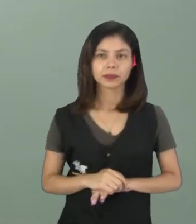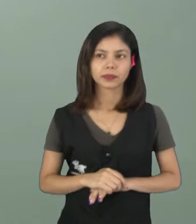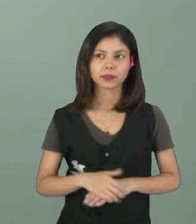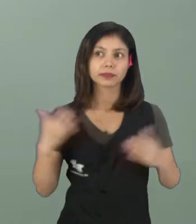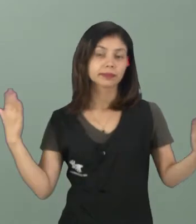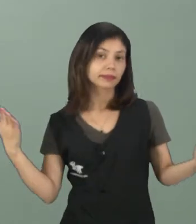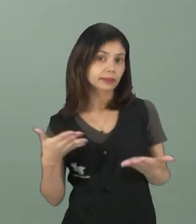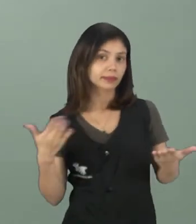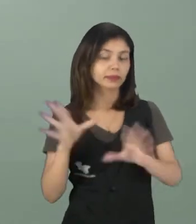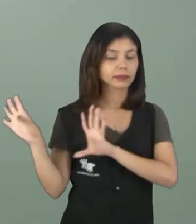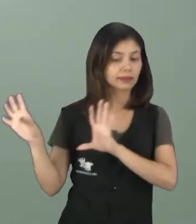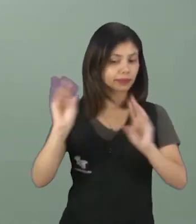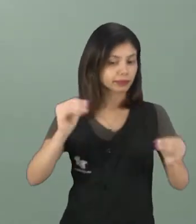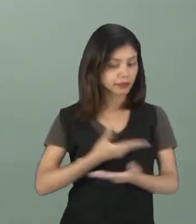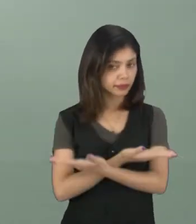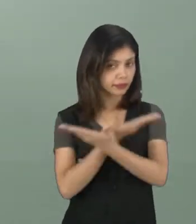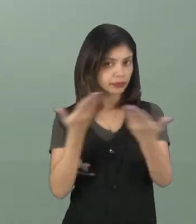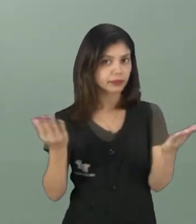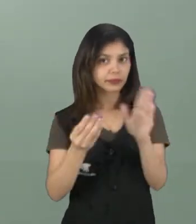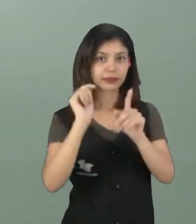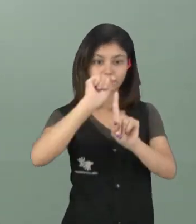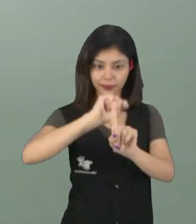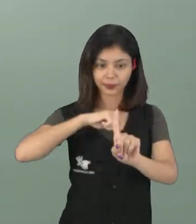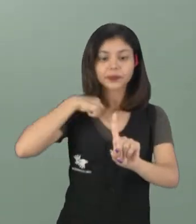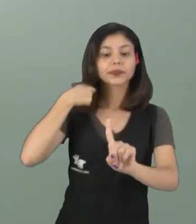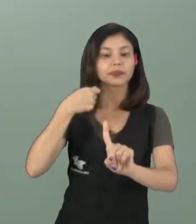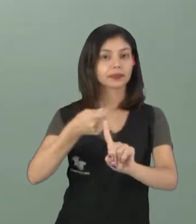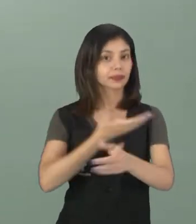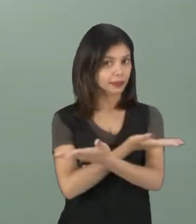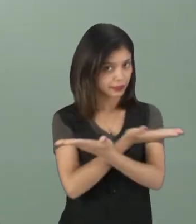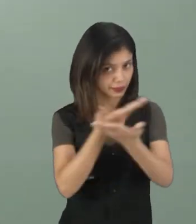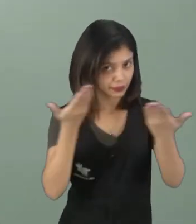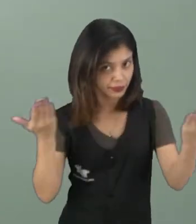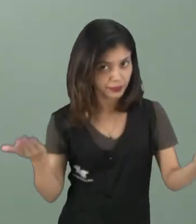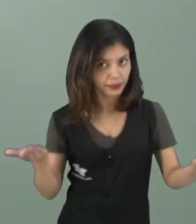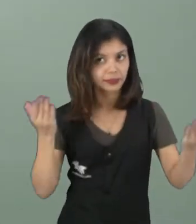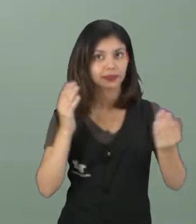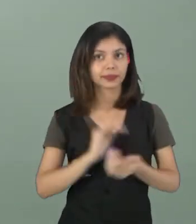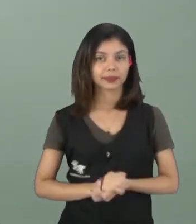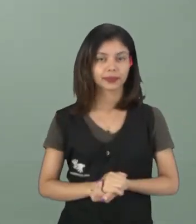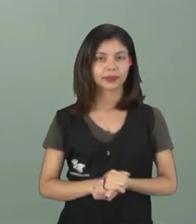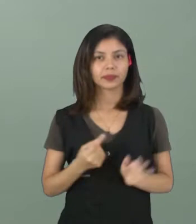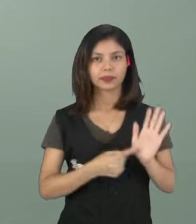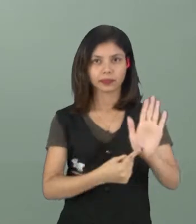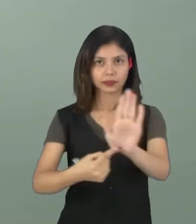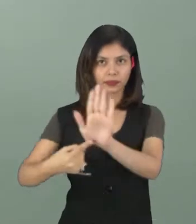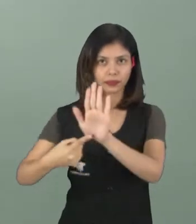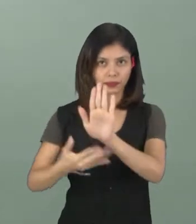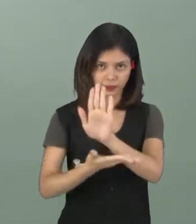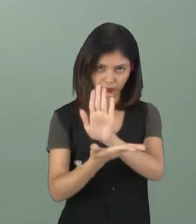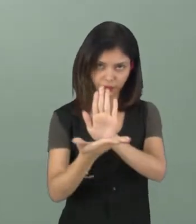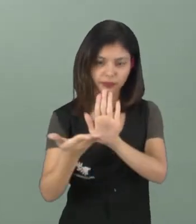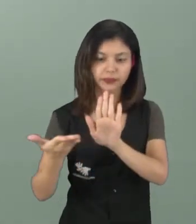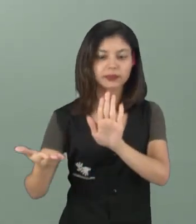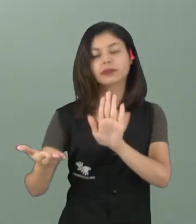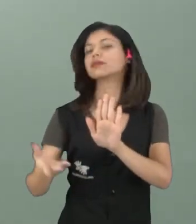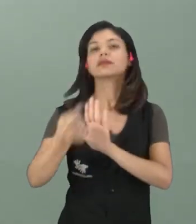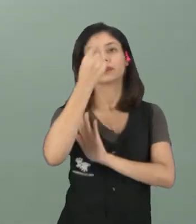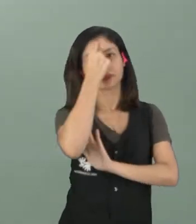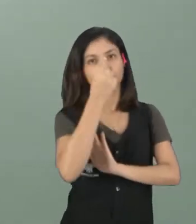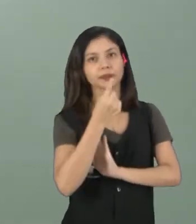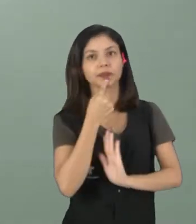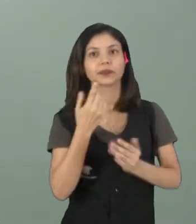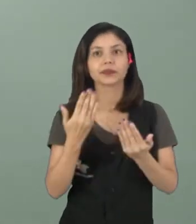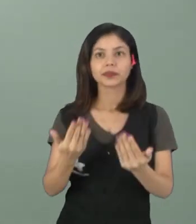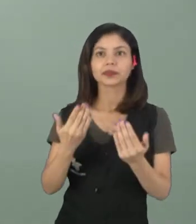e agora eu trouxe um calendário para eu vou mostrar para vocês uma